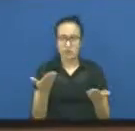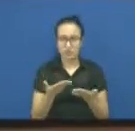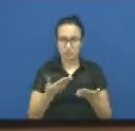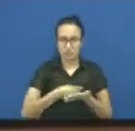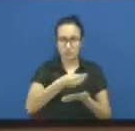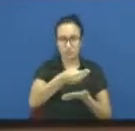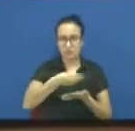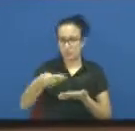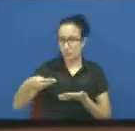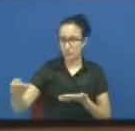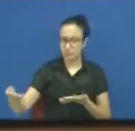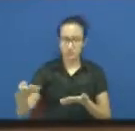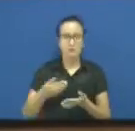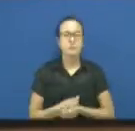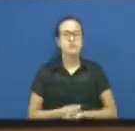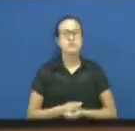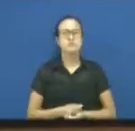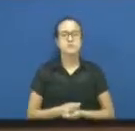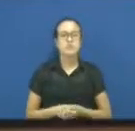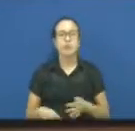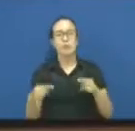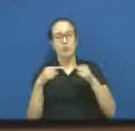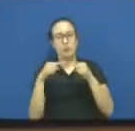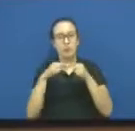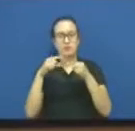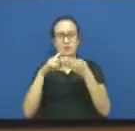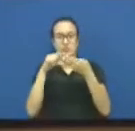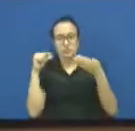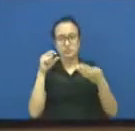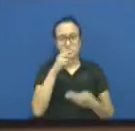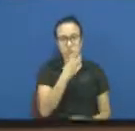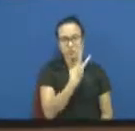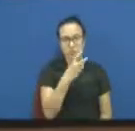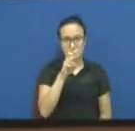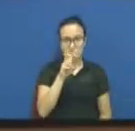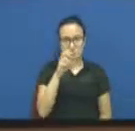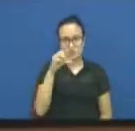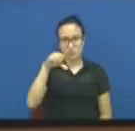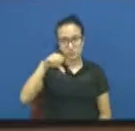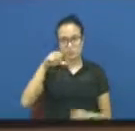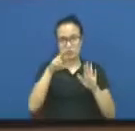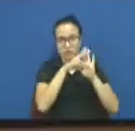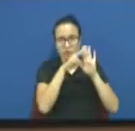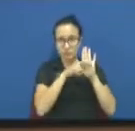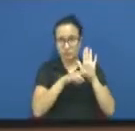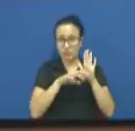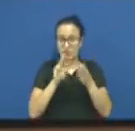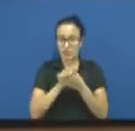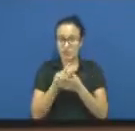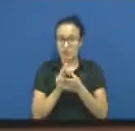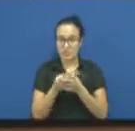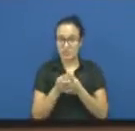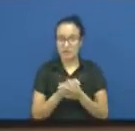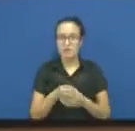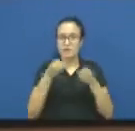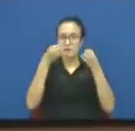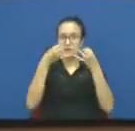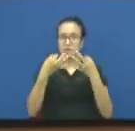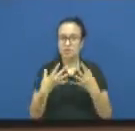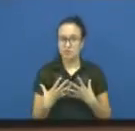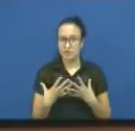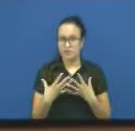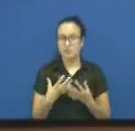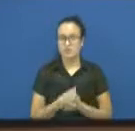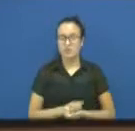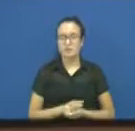vereadores. Conforme prevê o artigo 259 do Regimento Interno da Câmara Municipal de Limeira, que diz o seguinte,